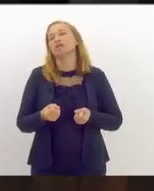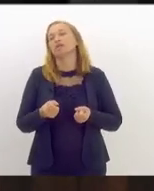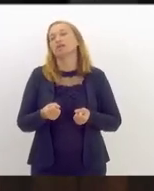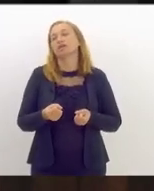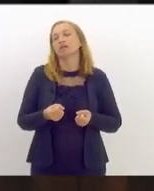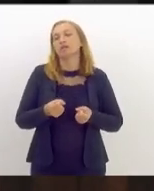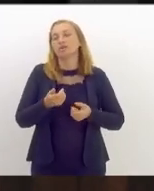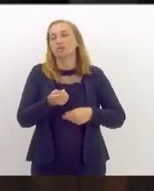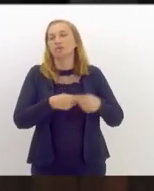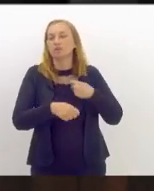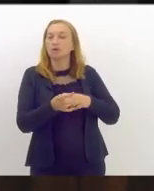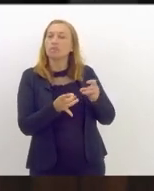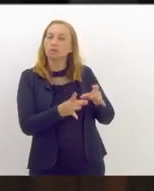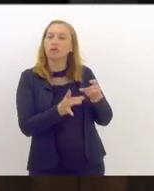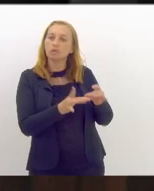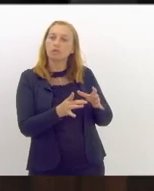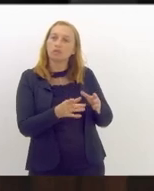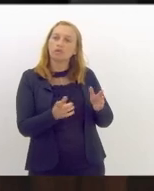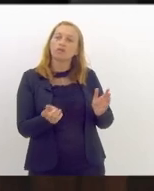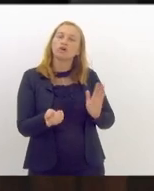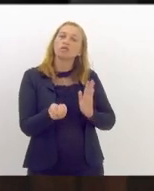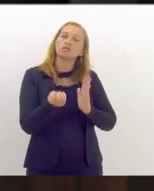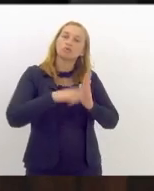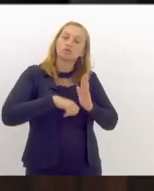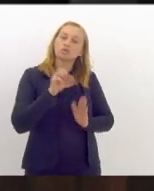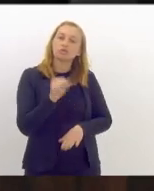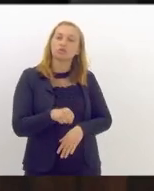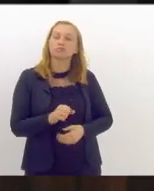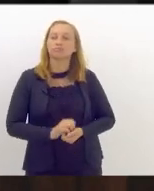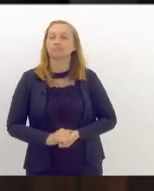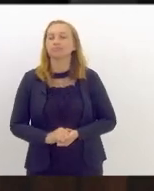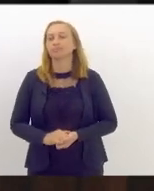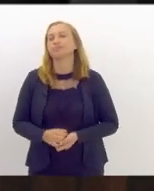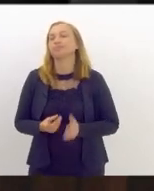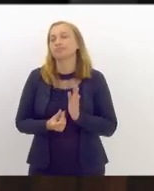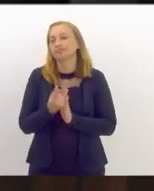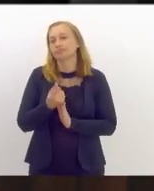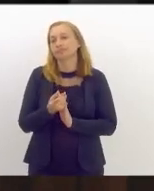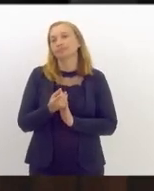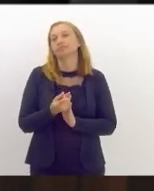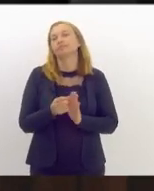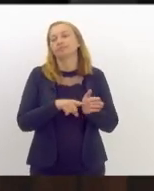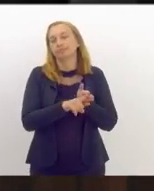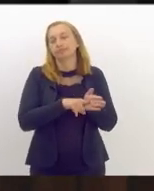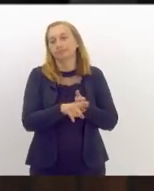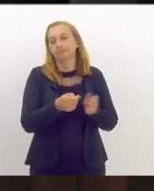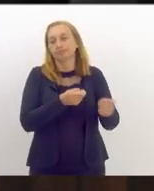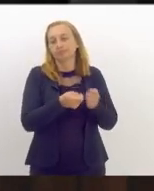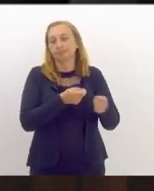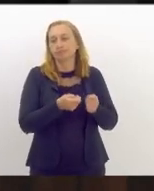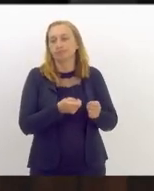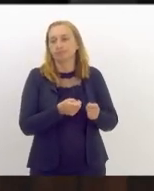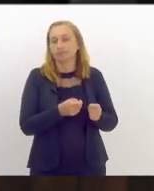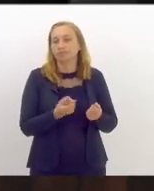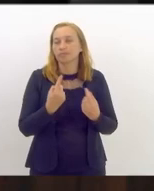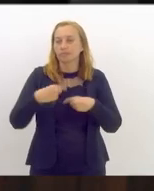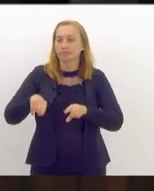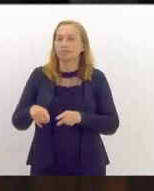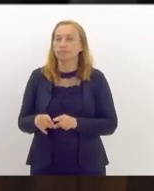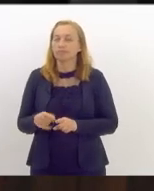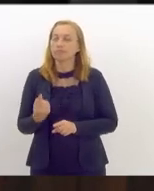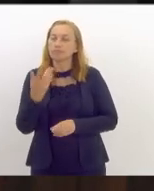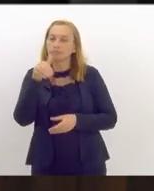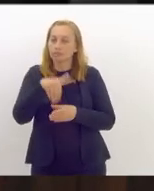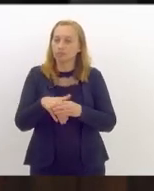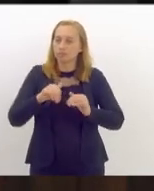Comércio favorável tributação favorável de orçamento Finanças fiscalização financeira e controle contrário com